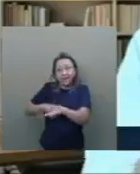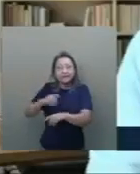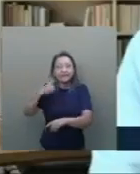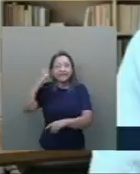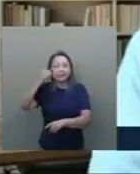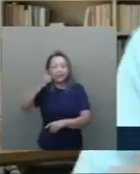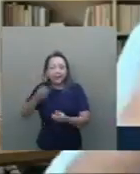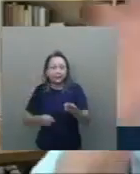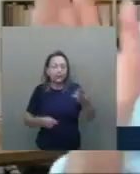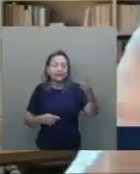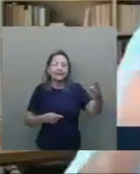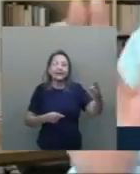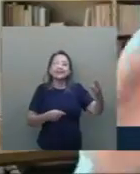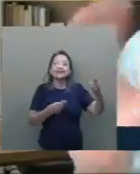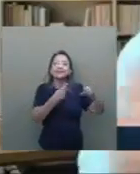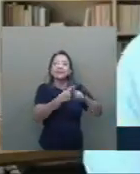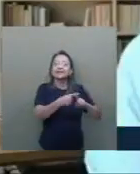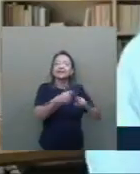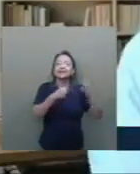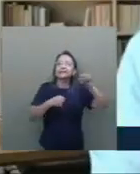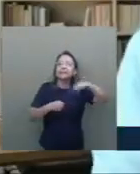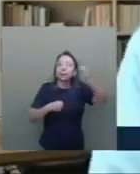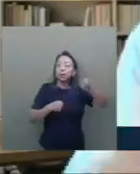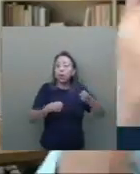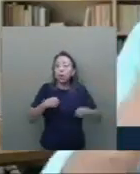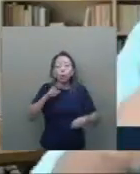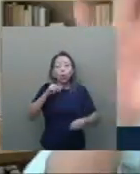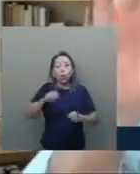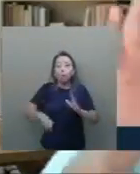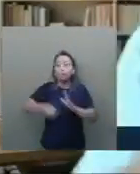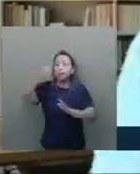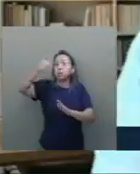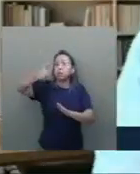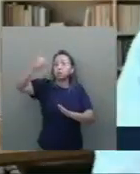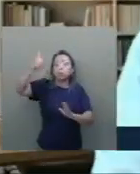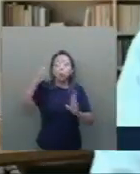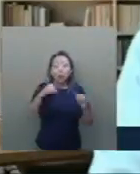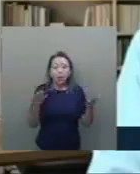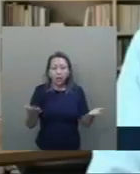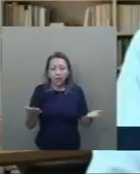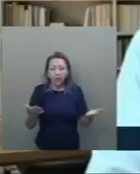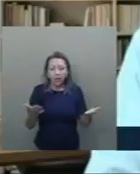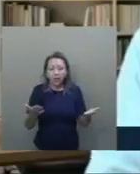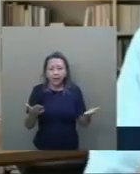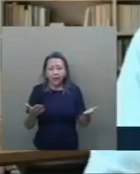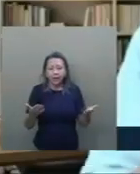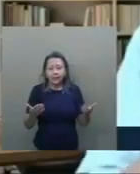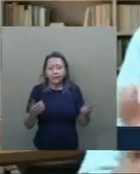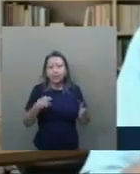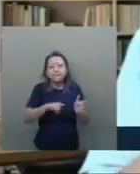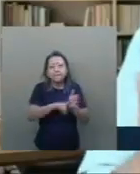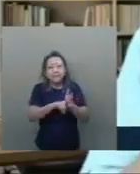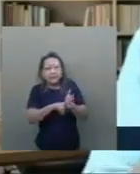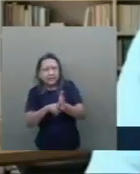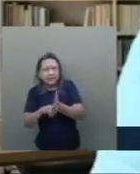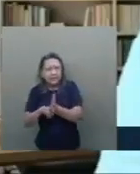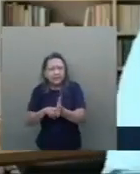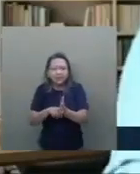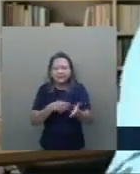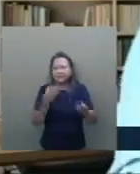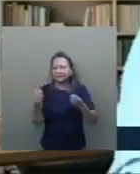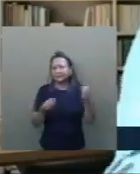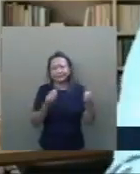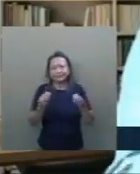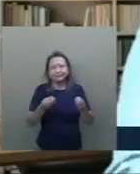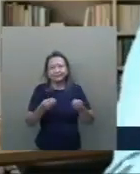de senador. Nunca tive em primeiro lugar nas pesquisas. Terminei diversas vezes em primeiro lugar. Pesquisa tenta influir, pessoal, mas no